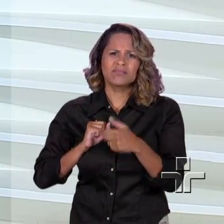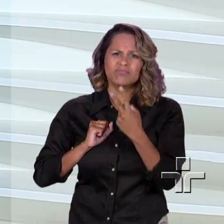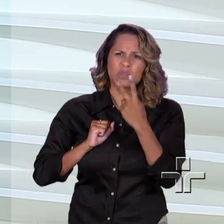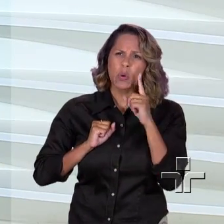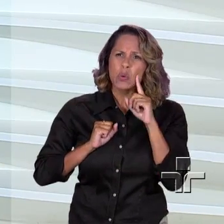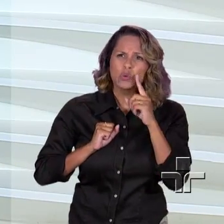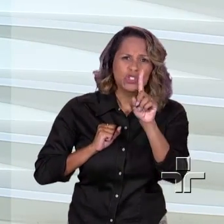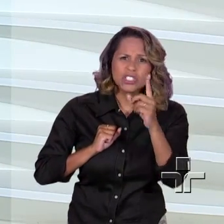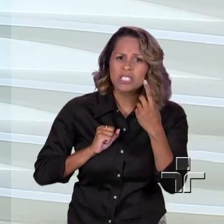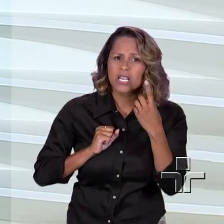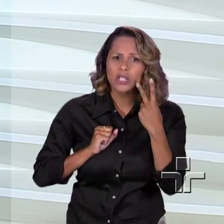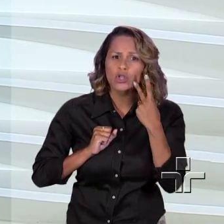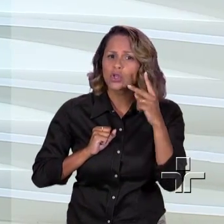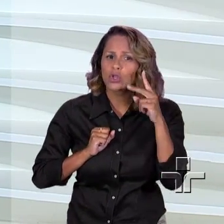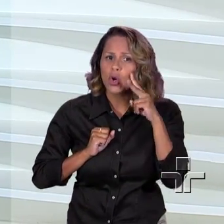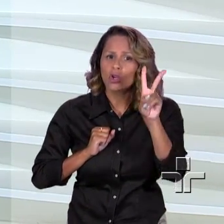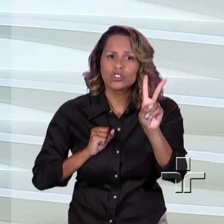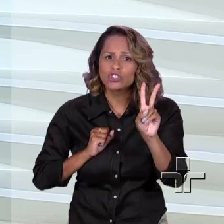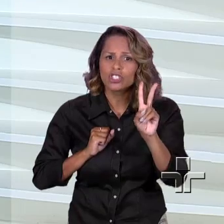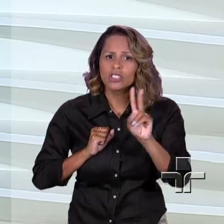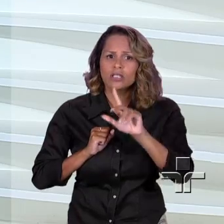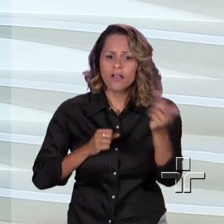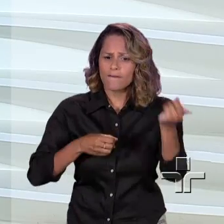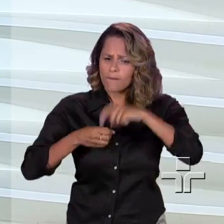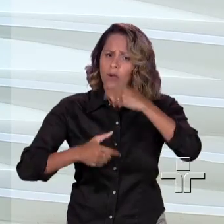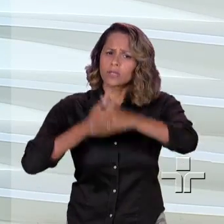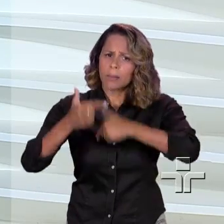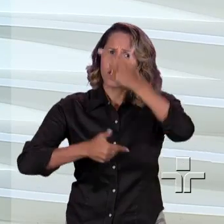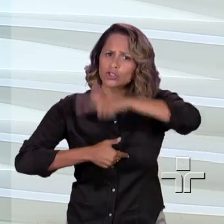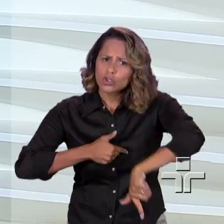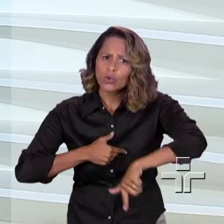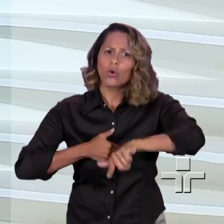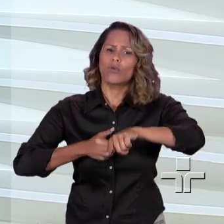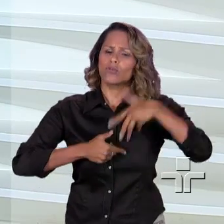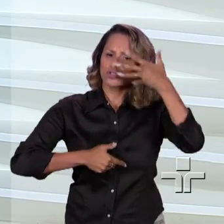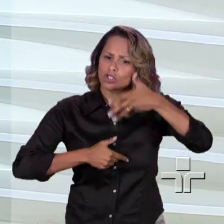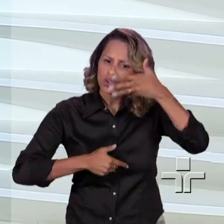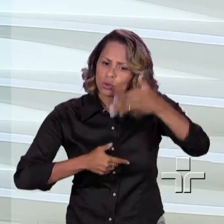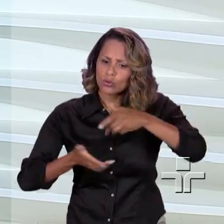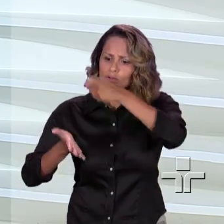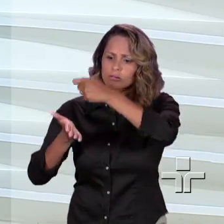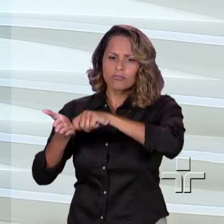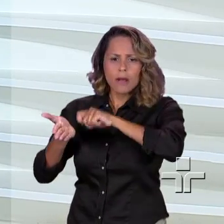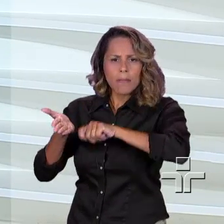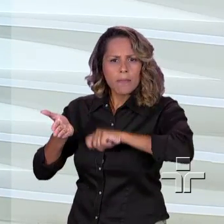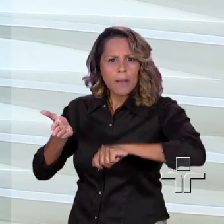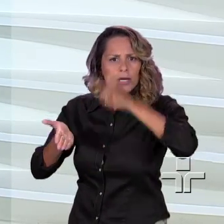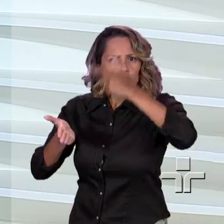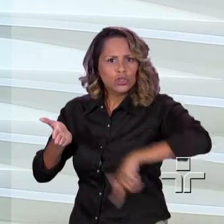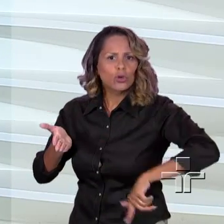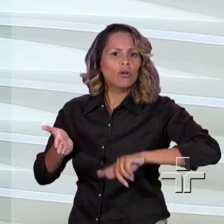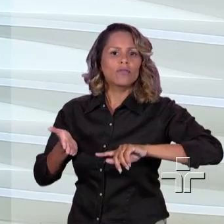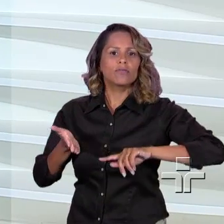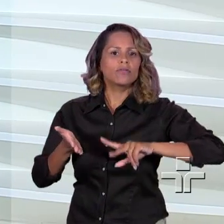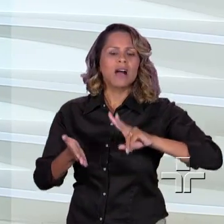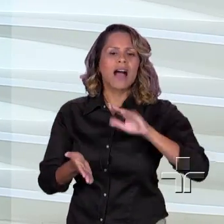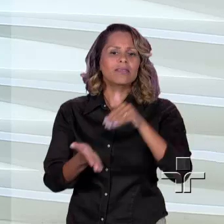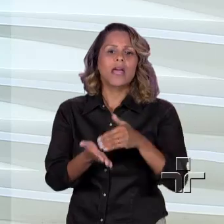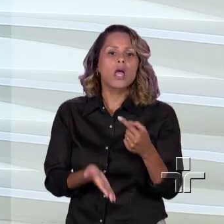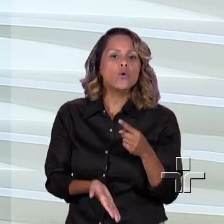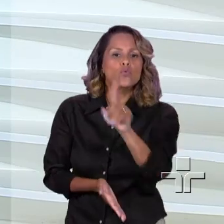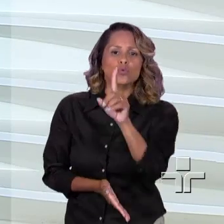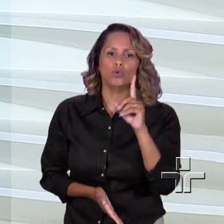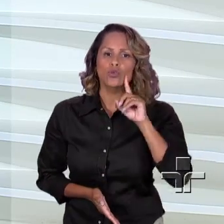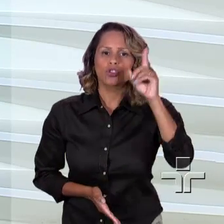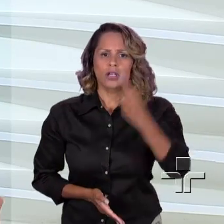nova leitura da realidade, um novo discurso sobre como enfrentar a AIDS, e vai até o último dia da vida dele,